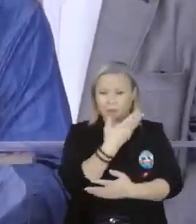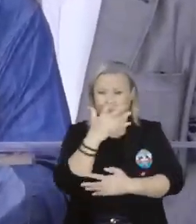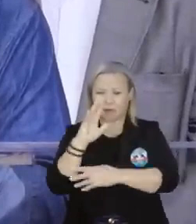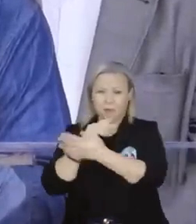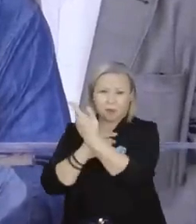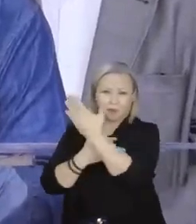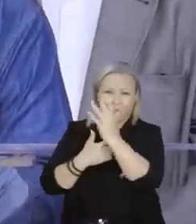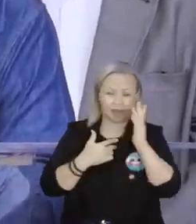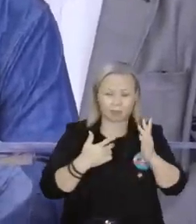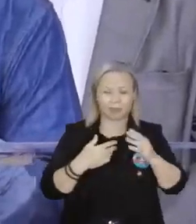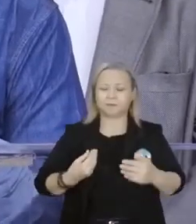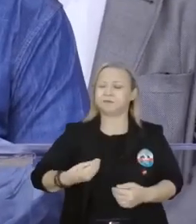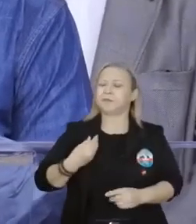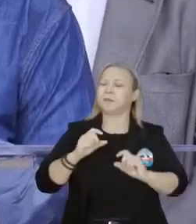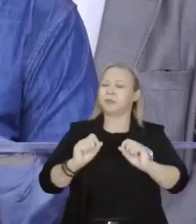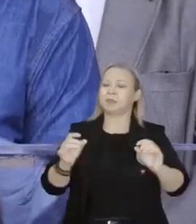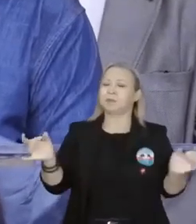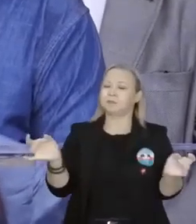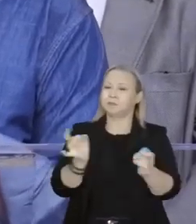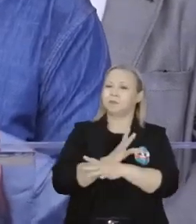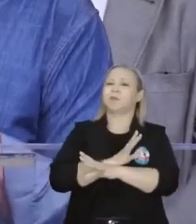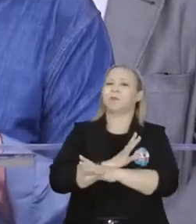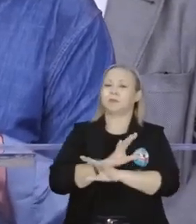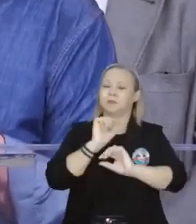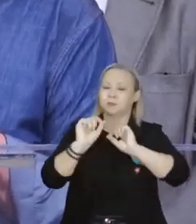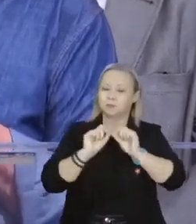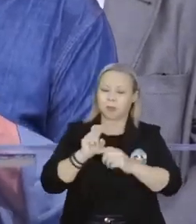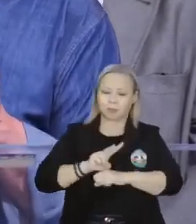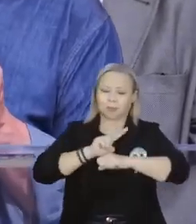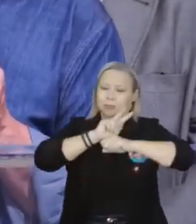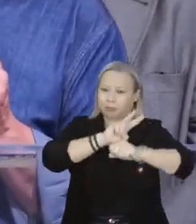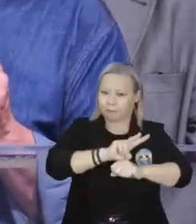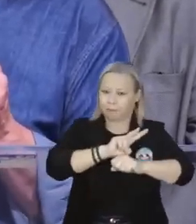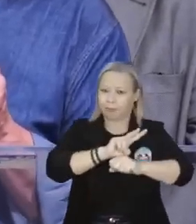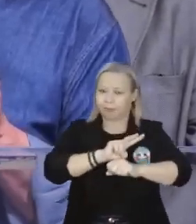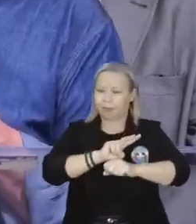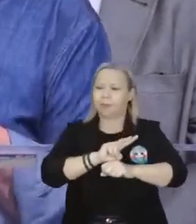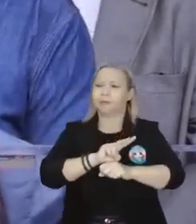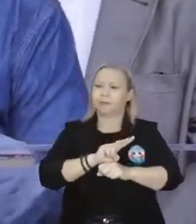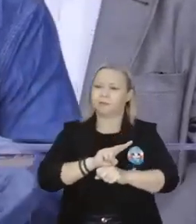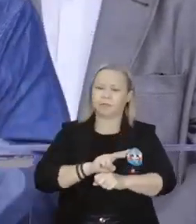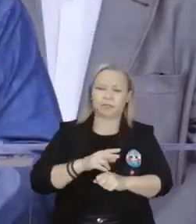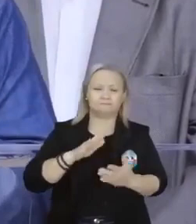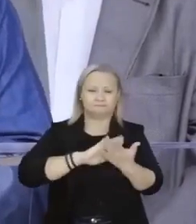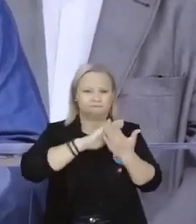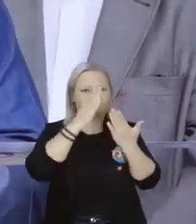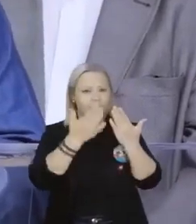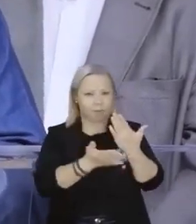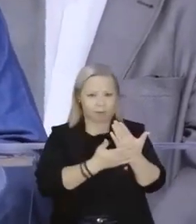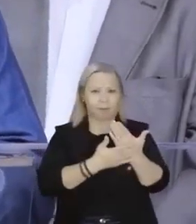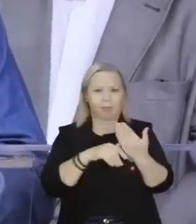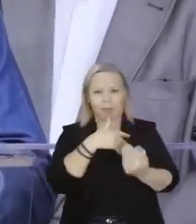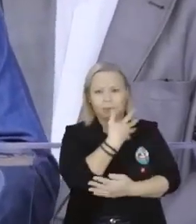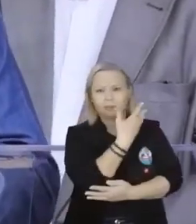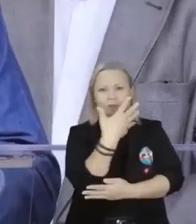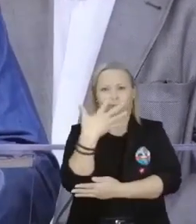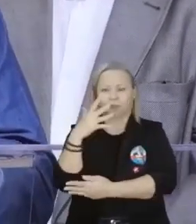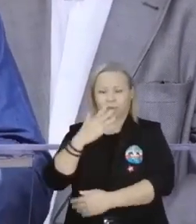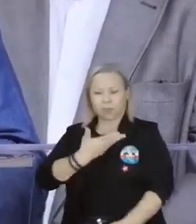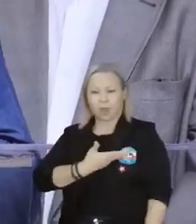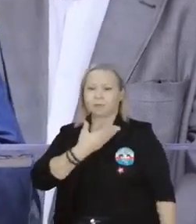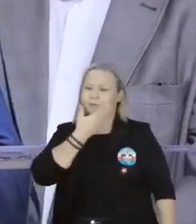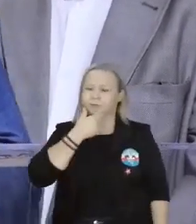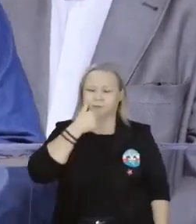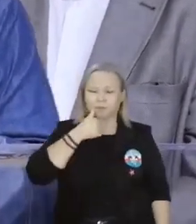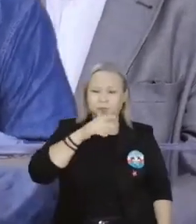mas estamos prontos para defendê-lo de qualquer ameaça. Meus amigos e minhas amigas, o